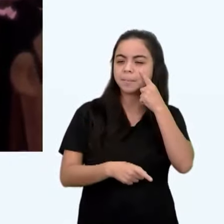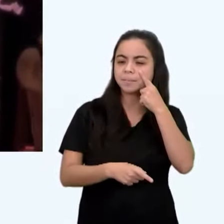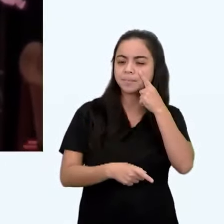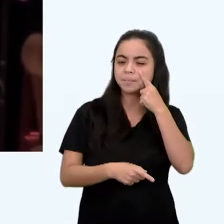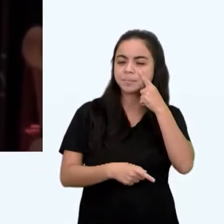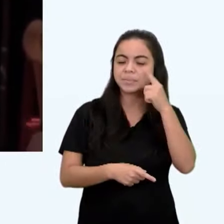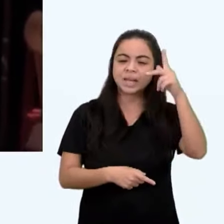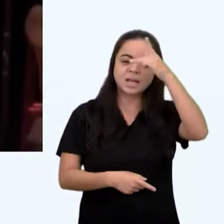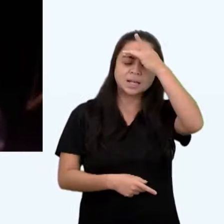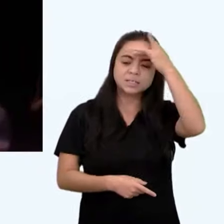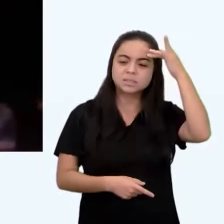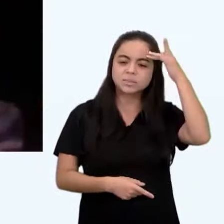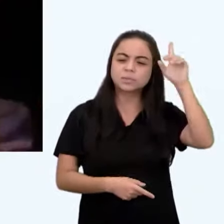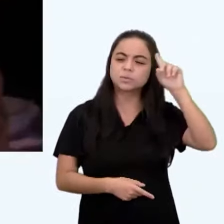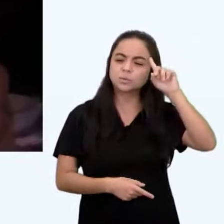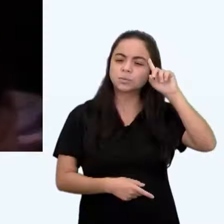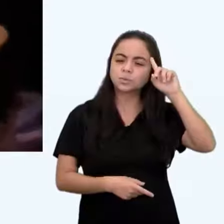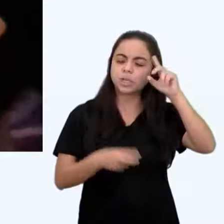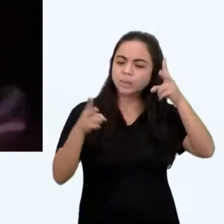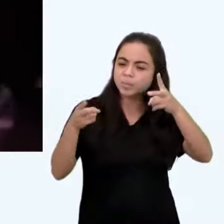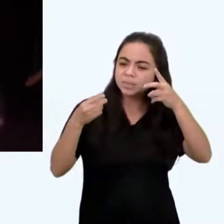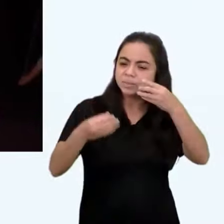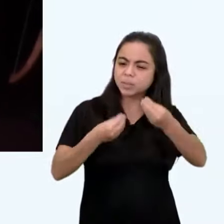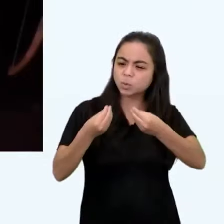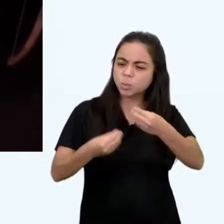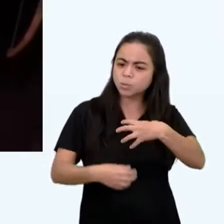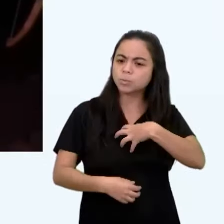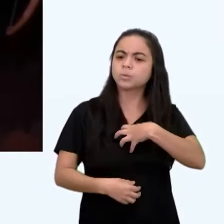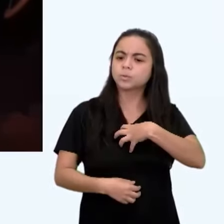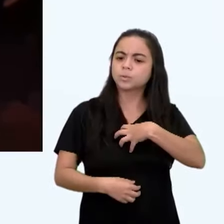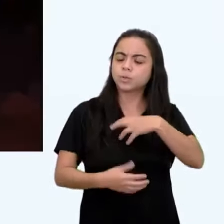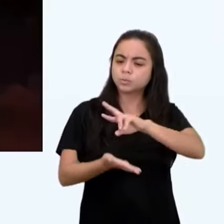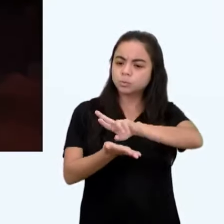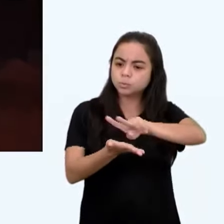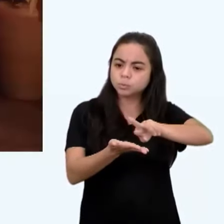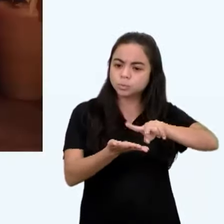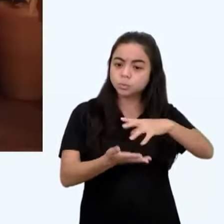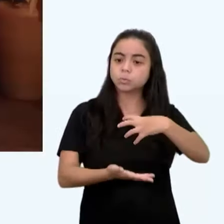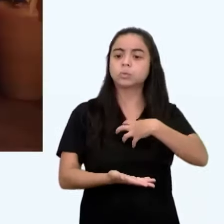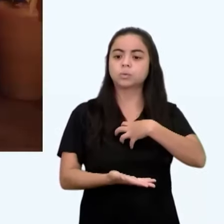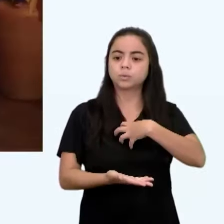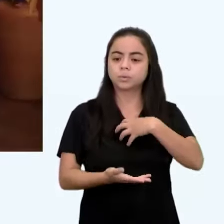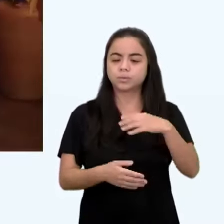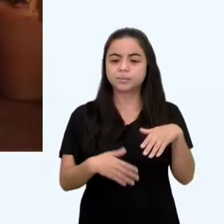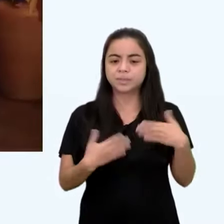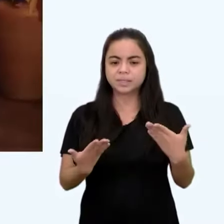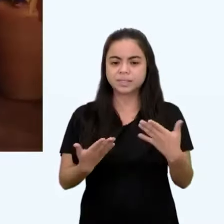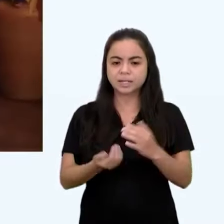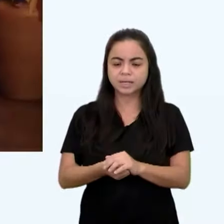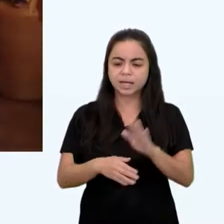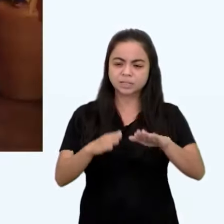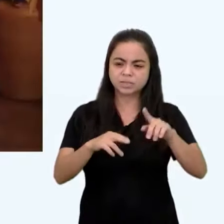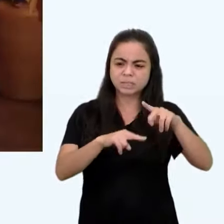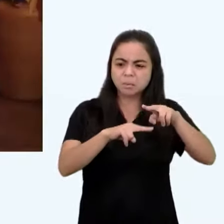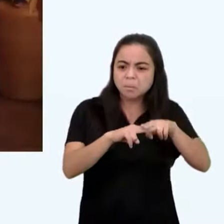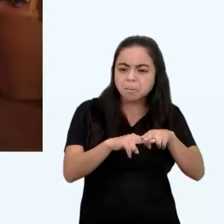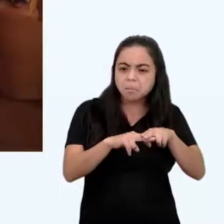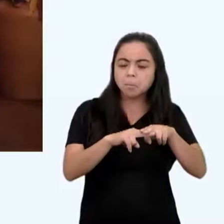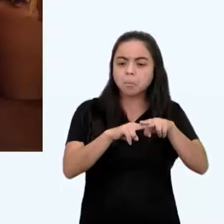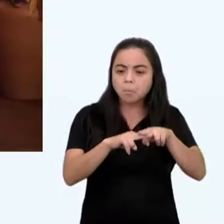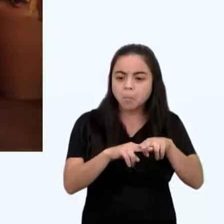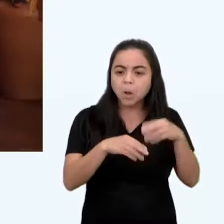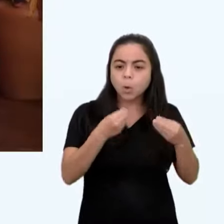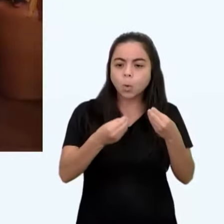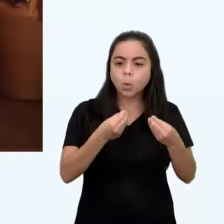pessoas do nosso cotidiano e poder ver como é que elas fazem as coisas de maneiras diferentes. Ou seja, um jeito da pessoa sentar, um jeito dela ver